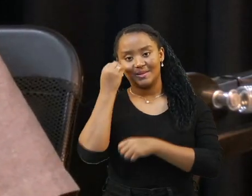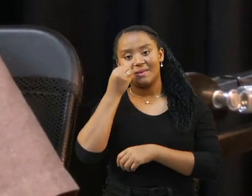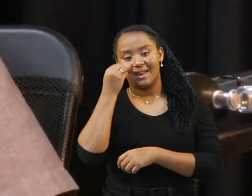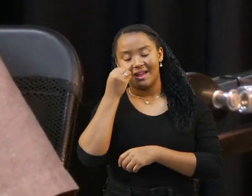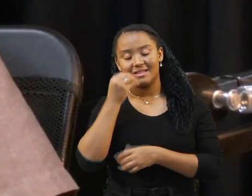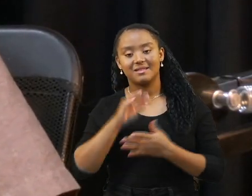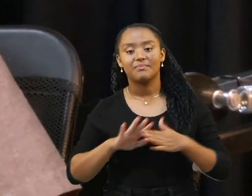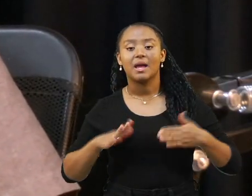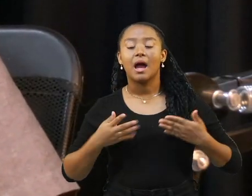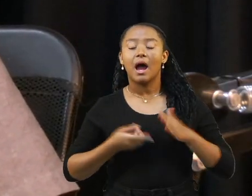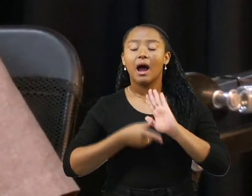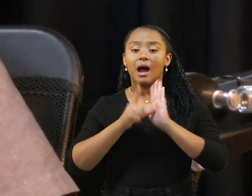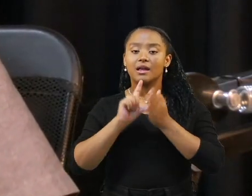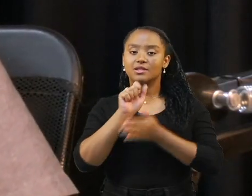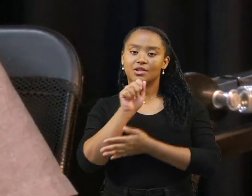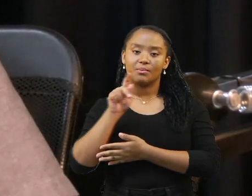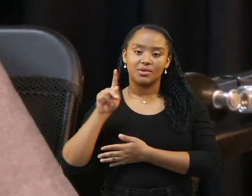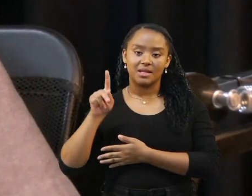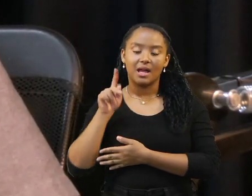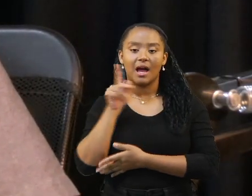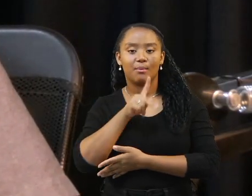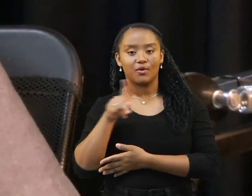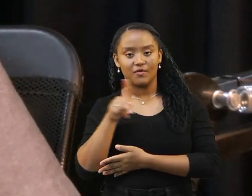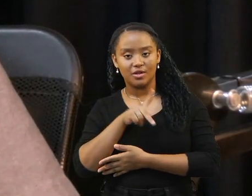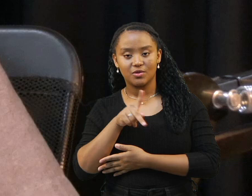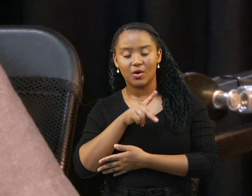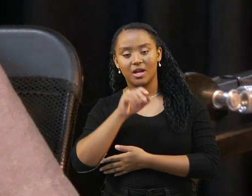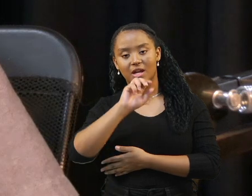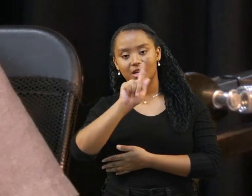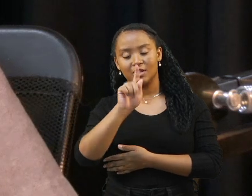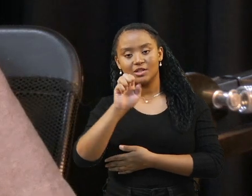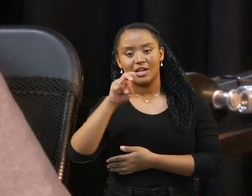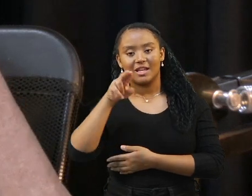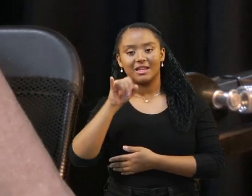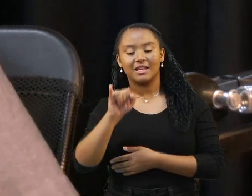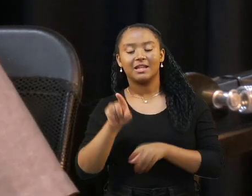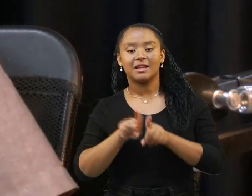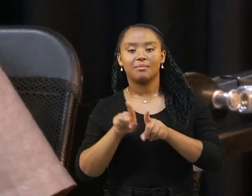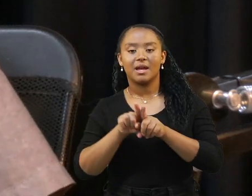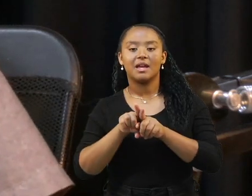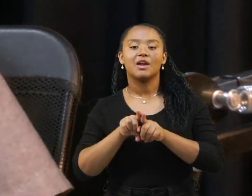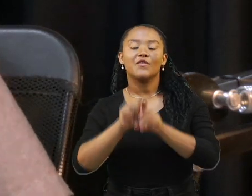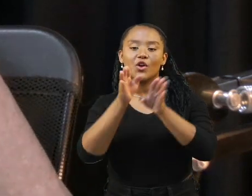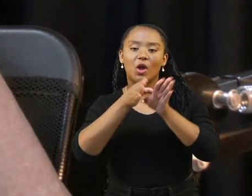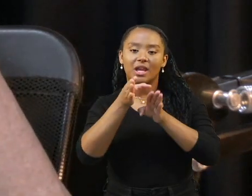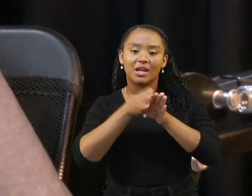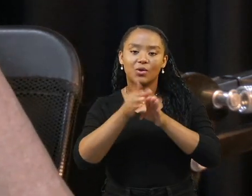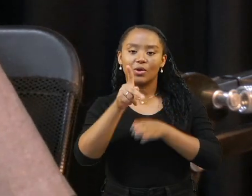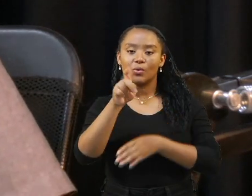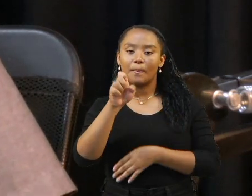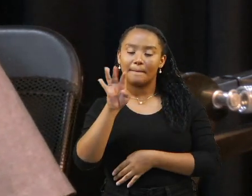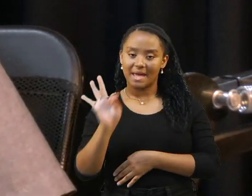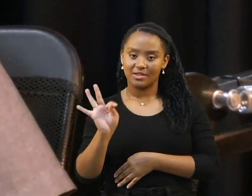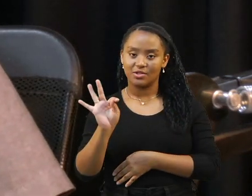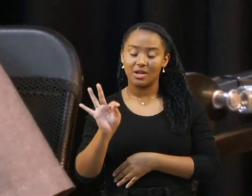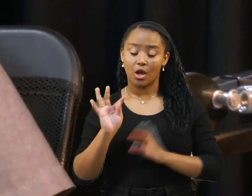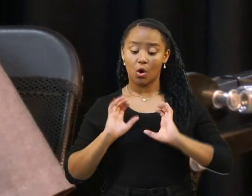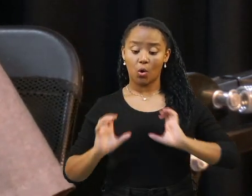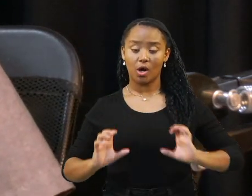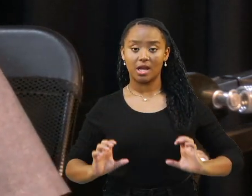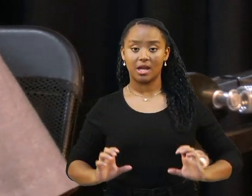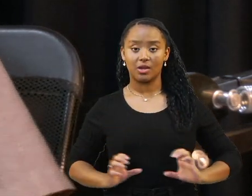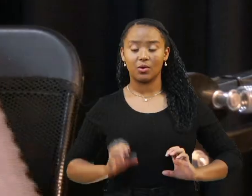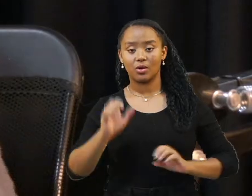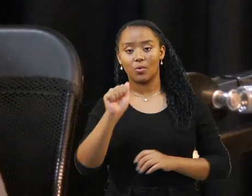2016, a professora Geni foi tutora do PET, o Programa de Educação Tutorial da Educação Física, coordenadora